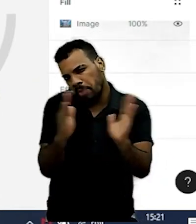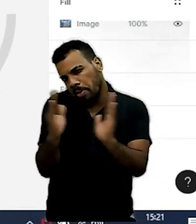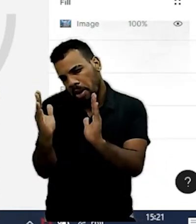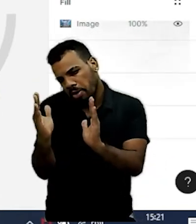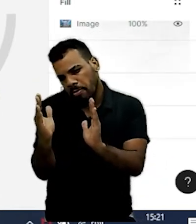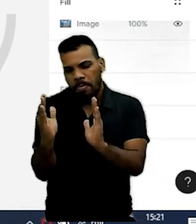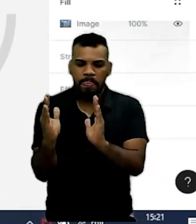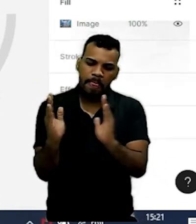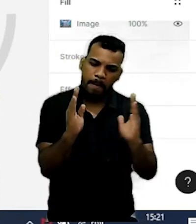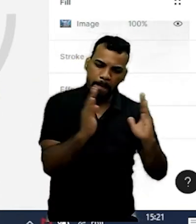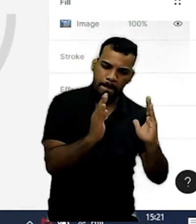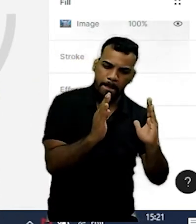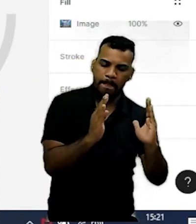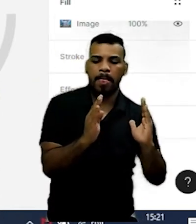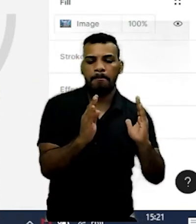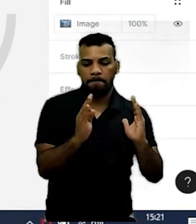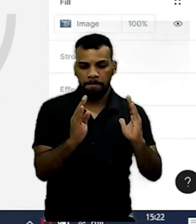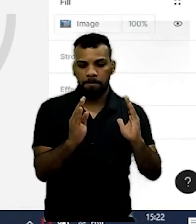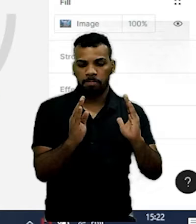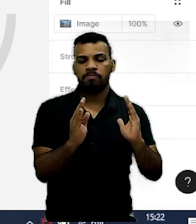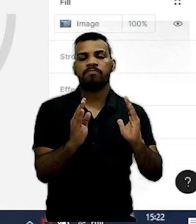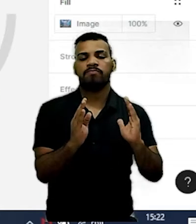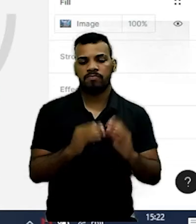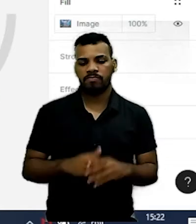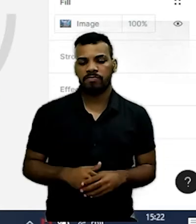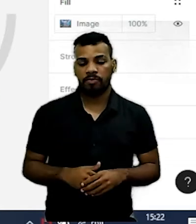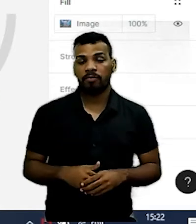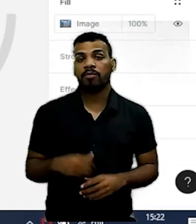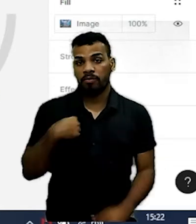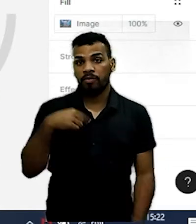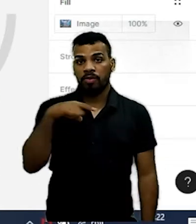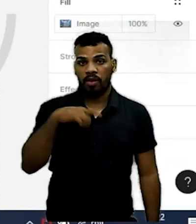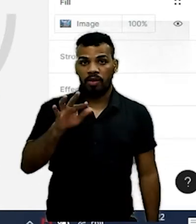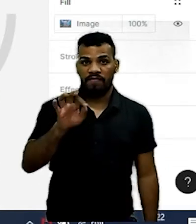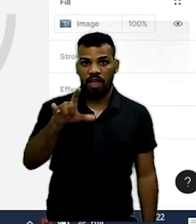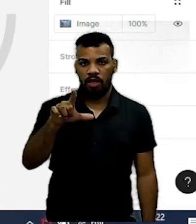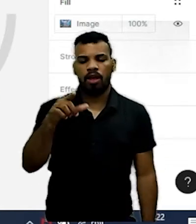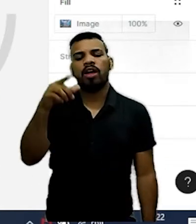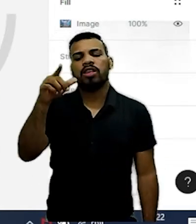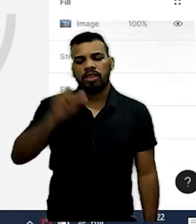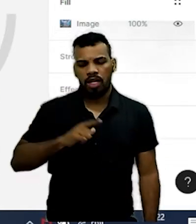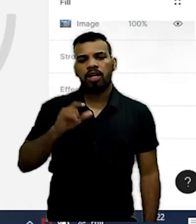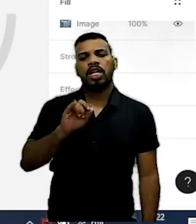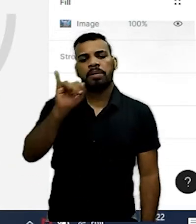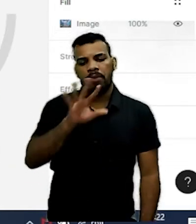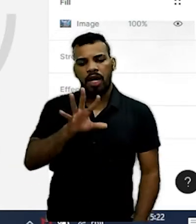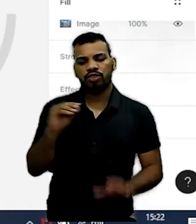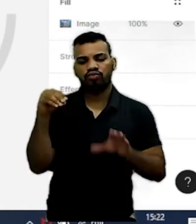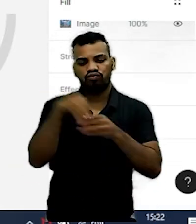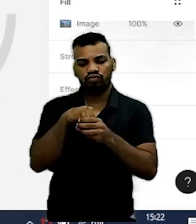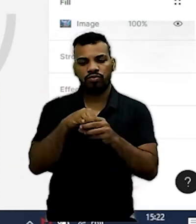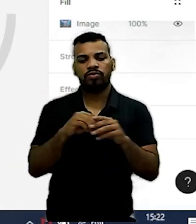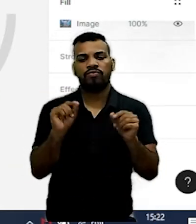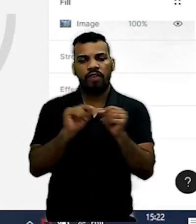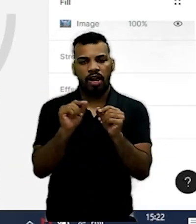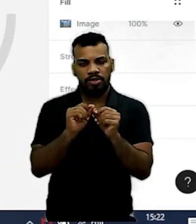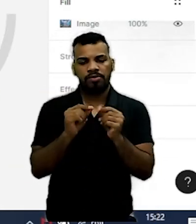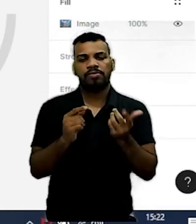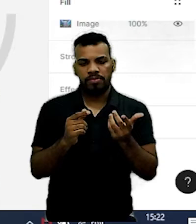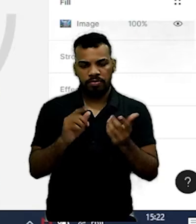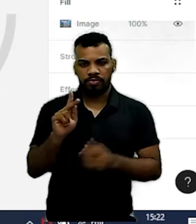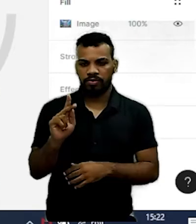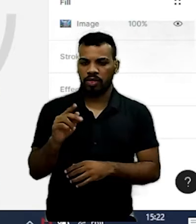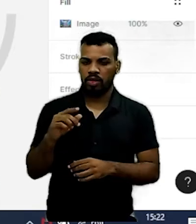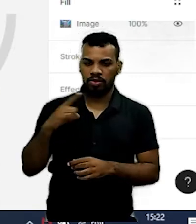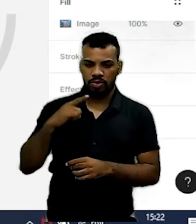Perceba que aqui no Fill, eu tenho a imagem dentro do meu elemento que